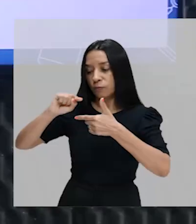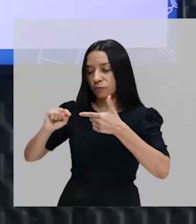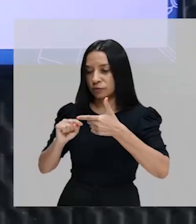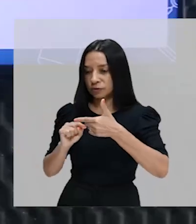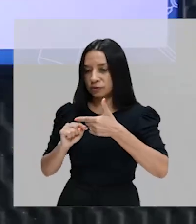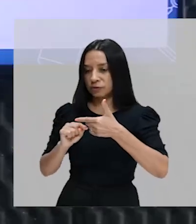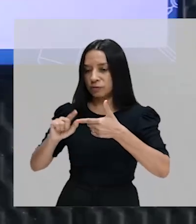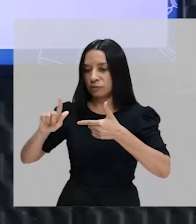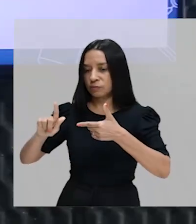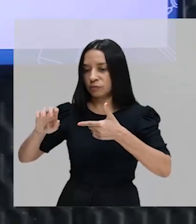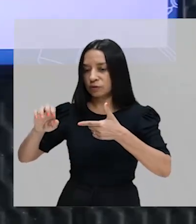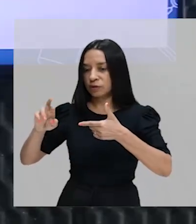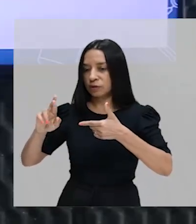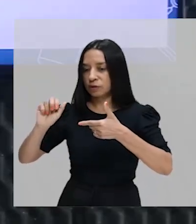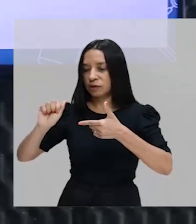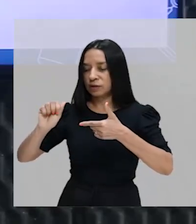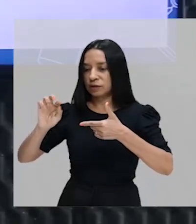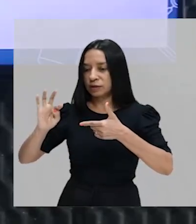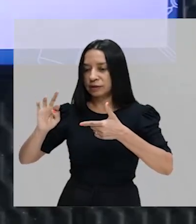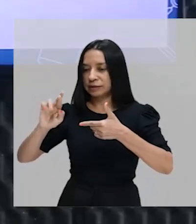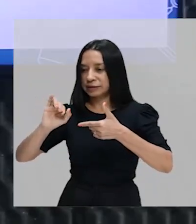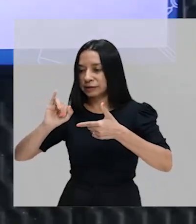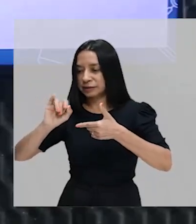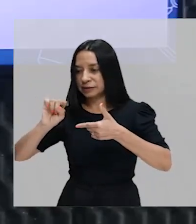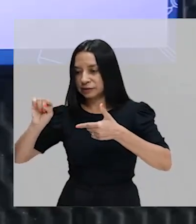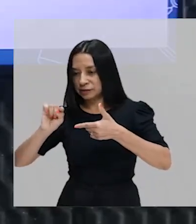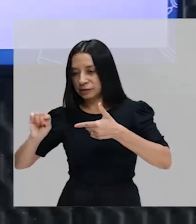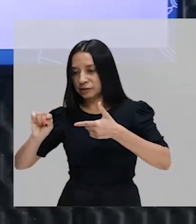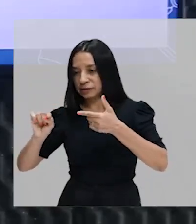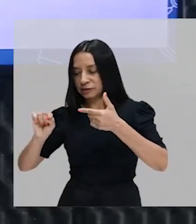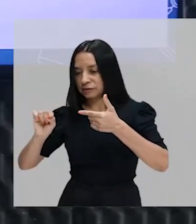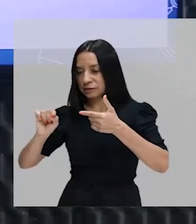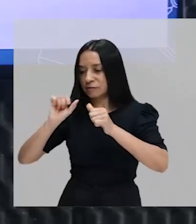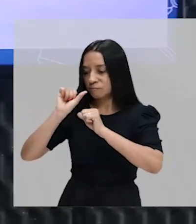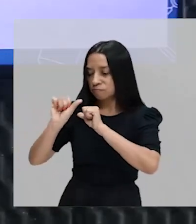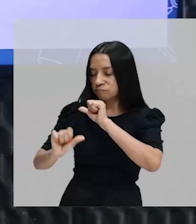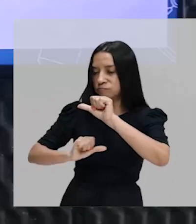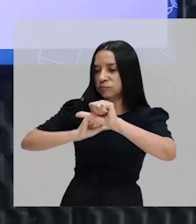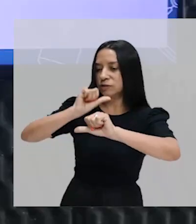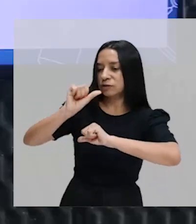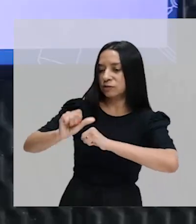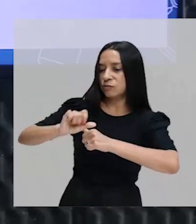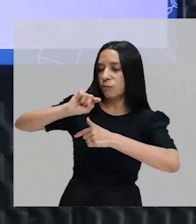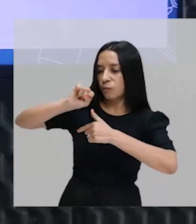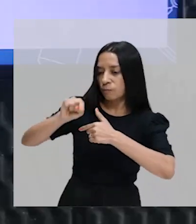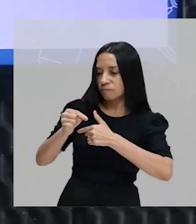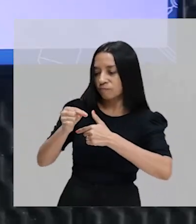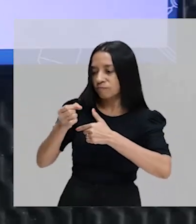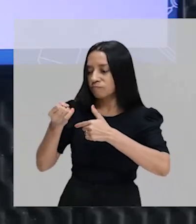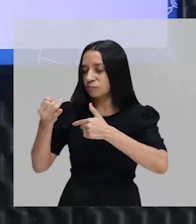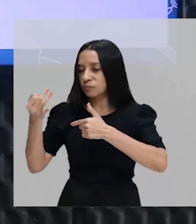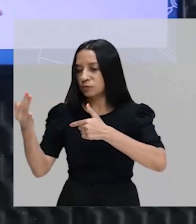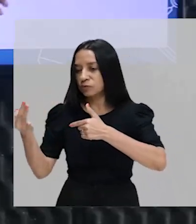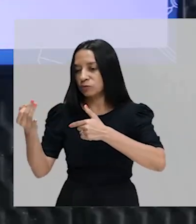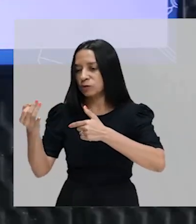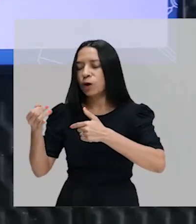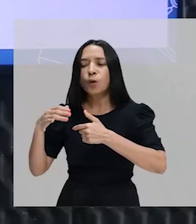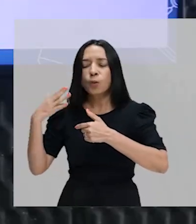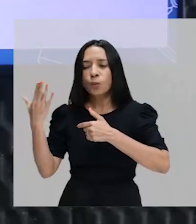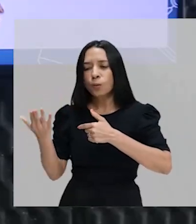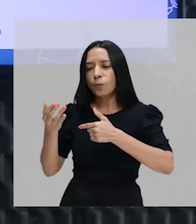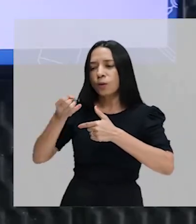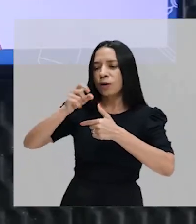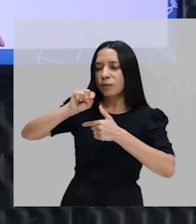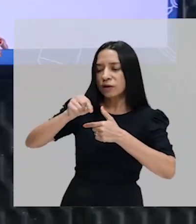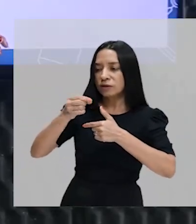geratriz, certo? A fração que gerou a dízima periódica, tá? Qual é a dízima periódica mesmo? Esse resultado da nossa